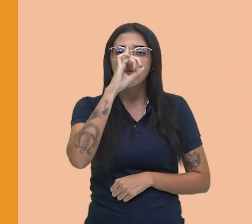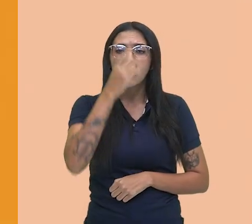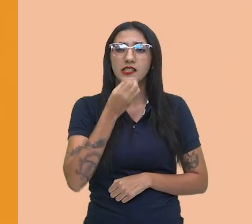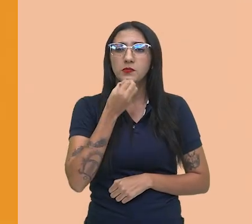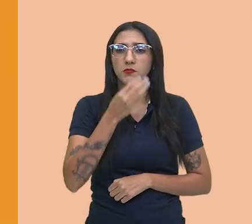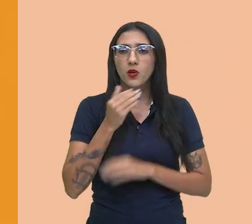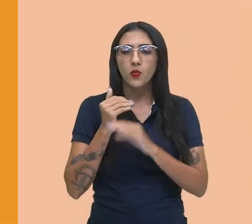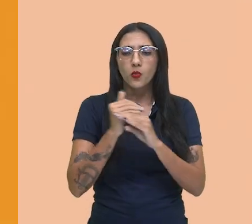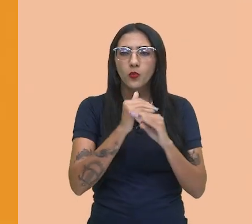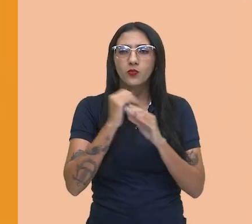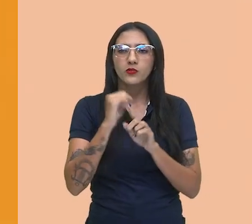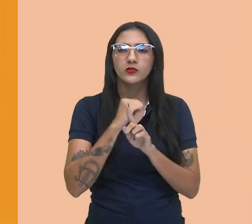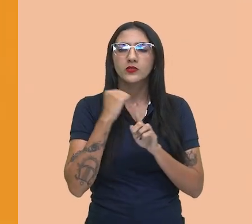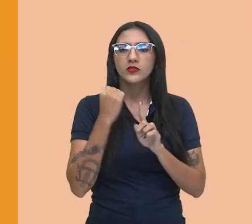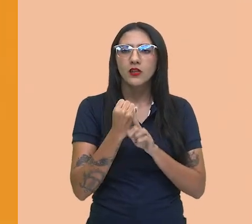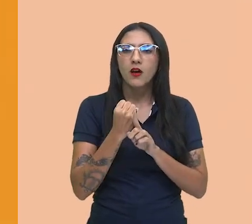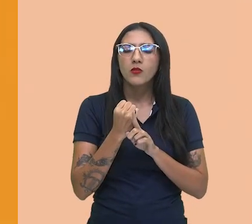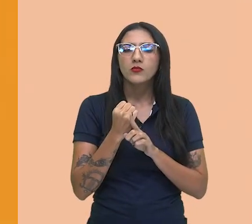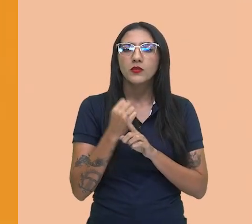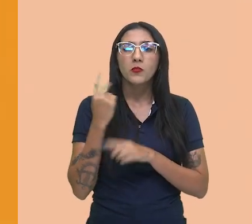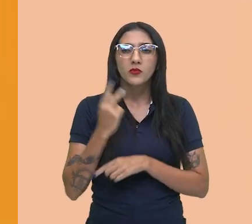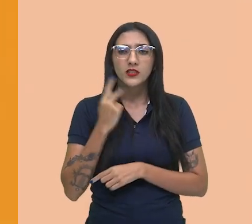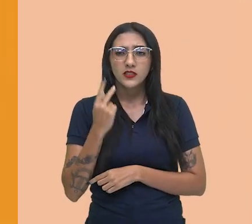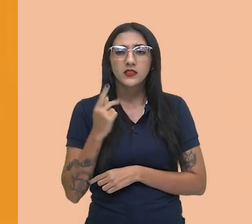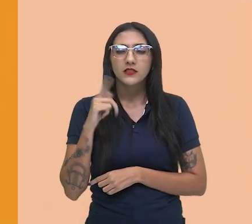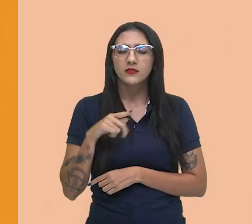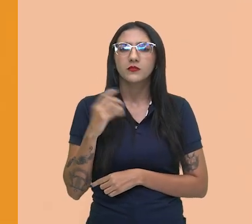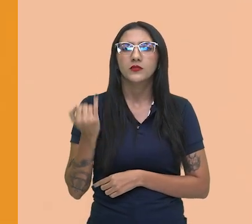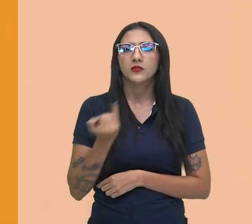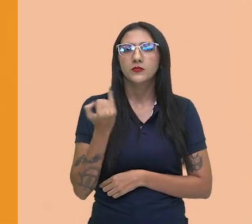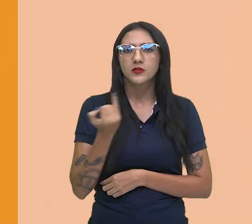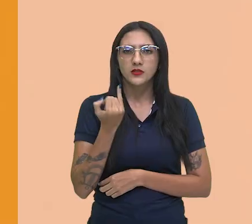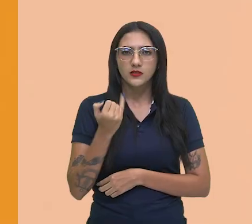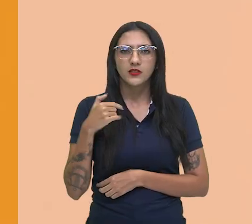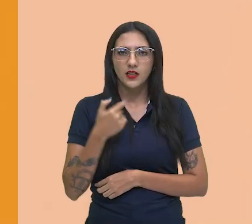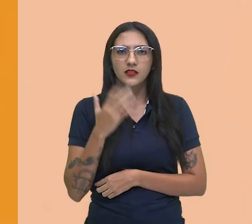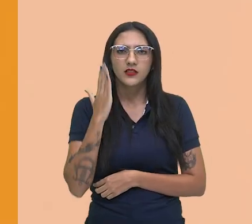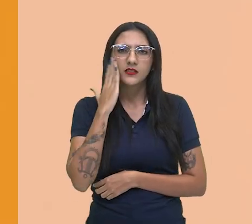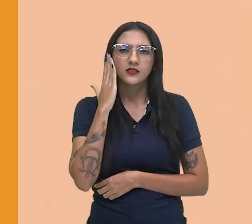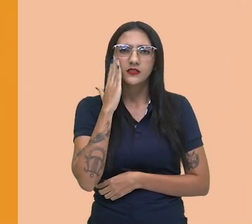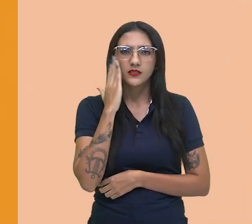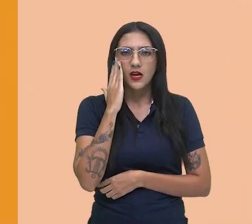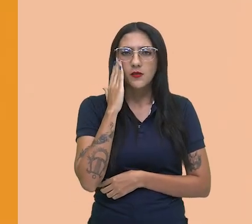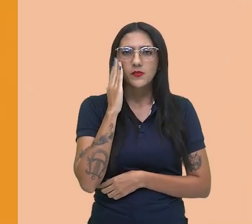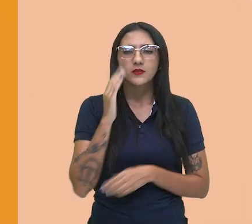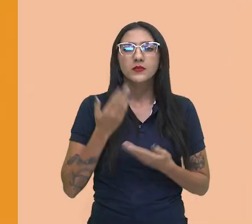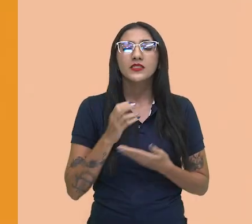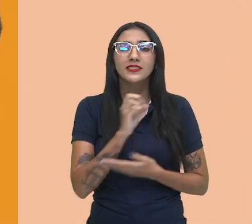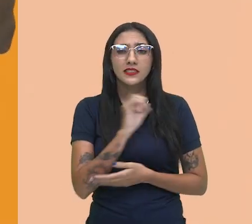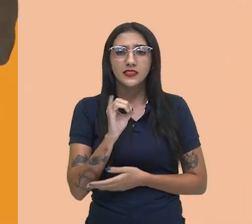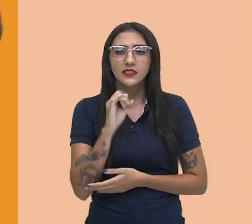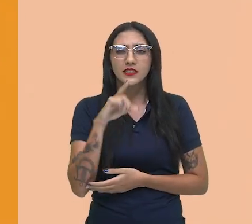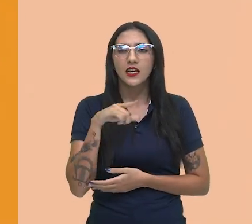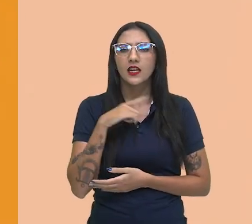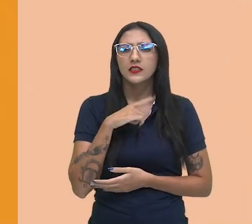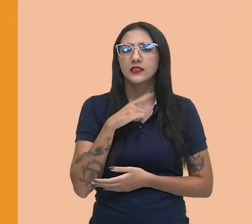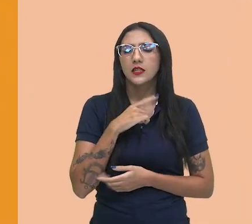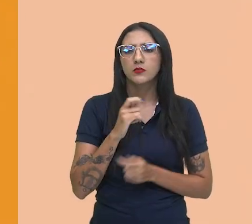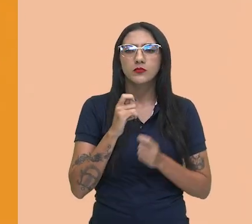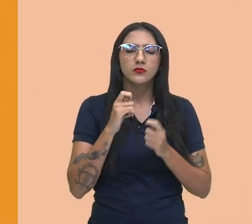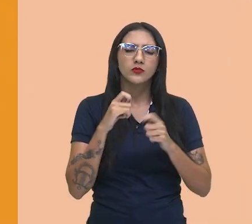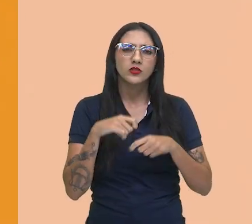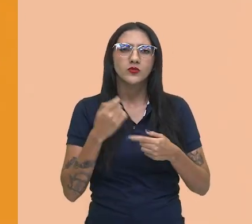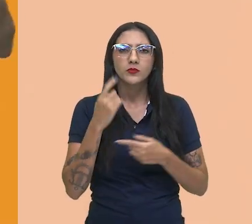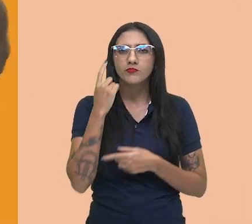na política, a política ela é importante, a gente sabe disso, né? A gente sabe disso. E quando ela é feita, né? Quando